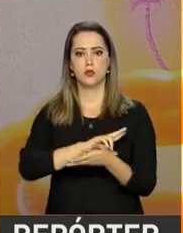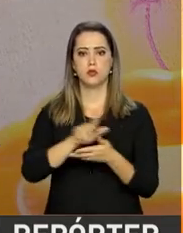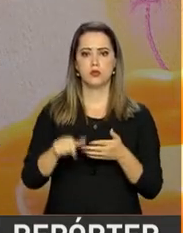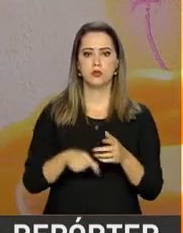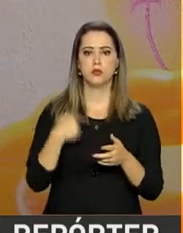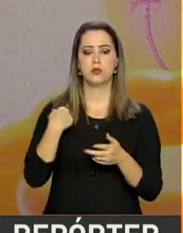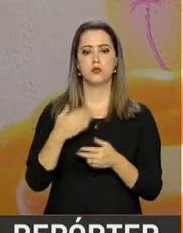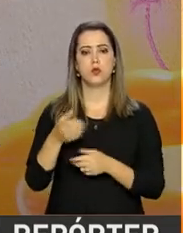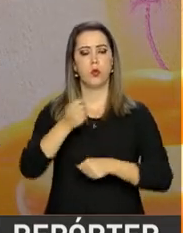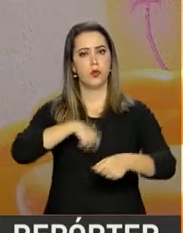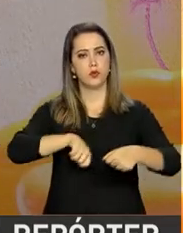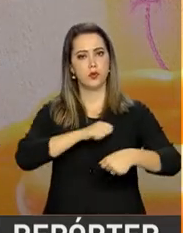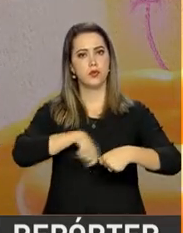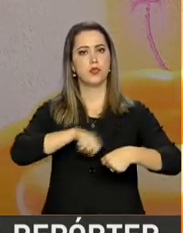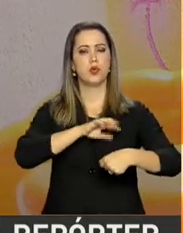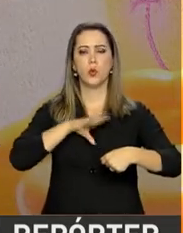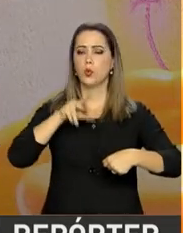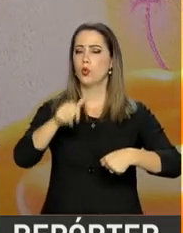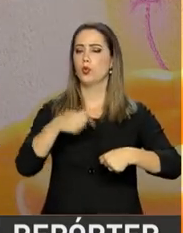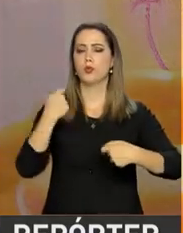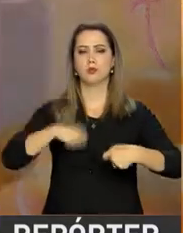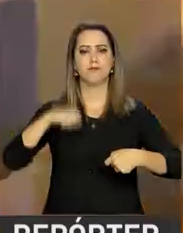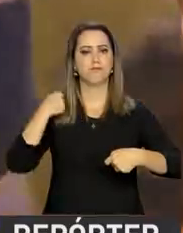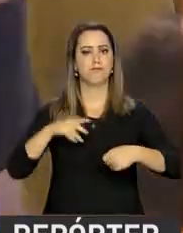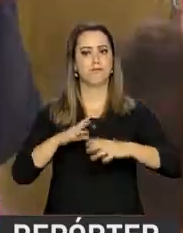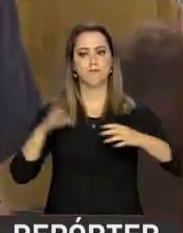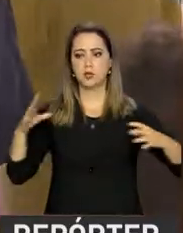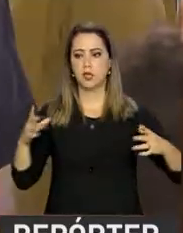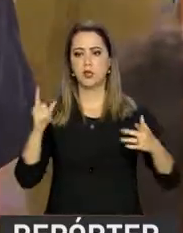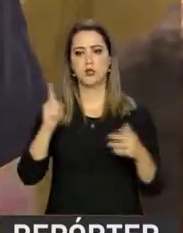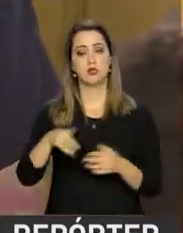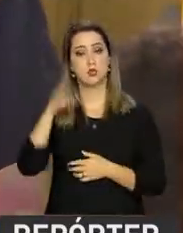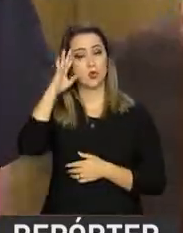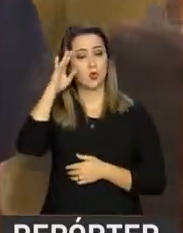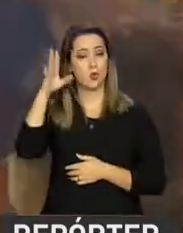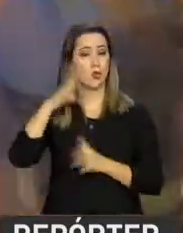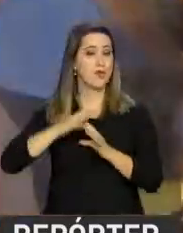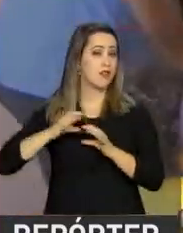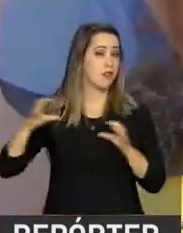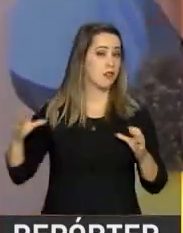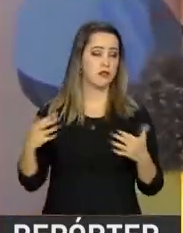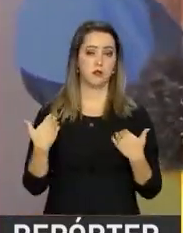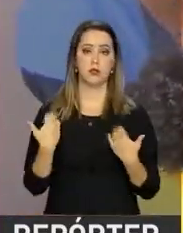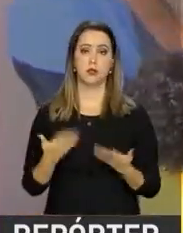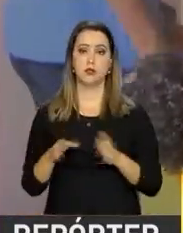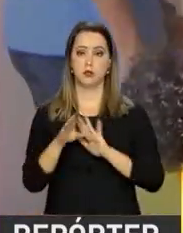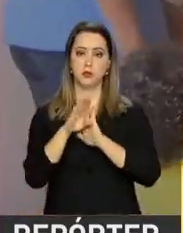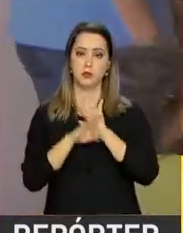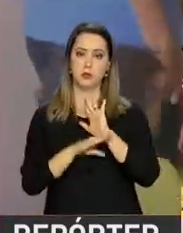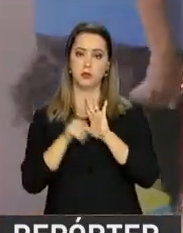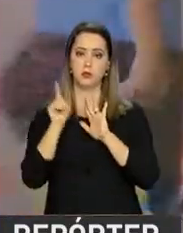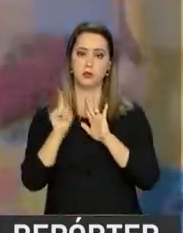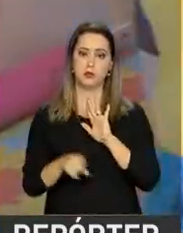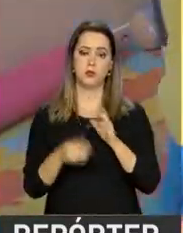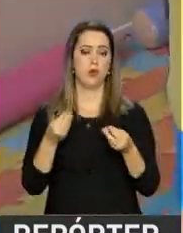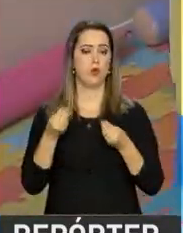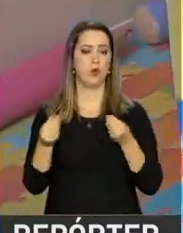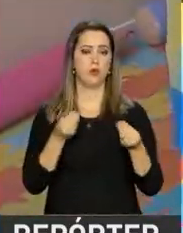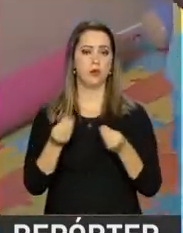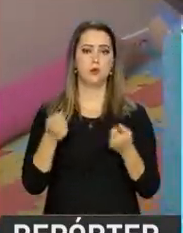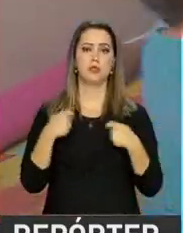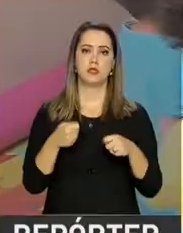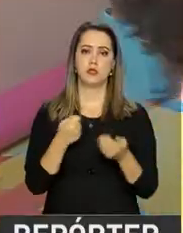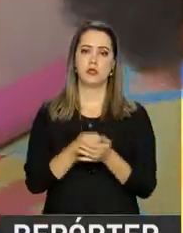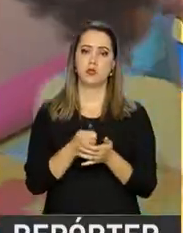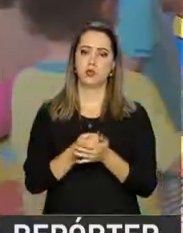enfim, parte de cozinha, fogões, tudo industriais. Então, assim, era um sonho muito grande. E o projeto, é claro, não daria sem o